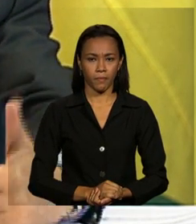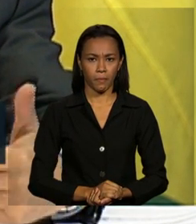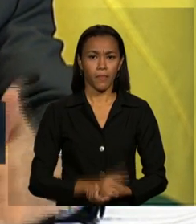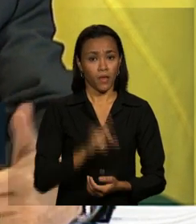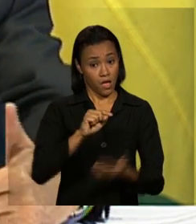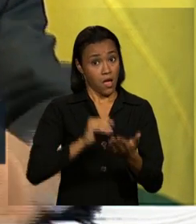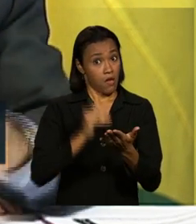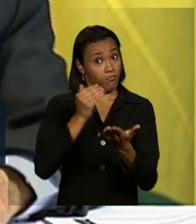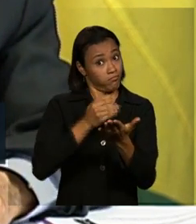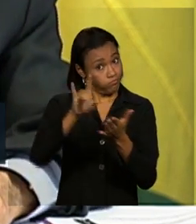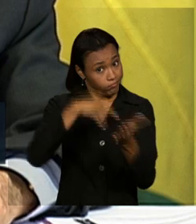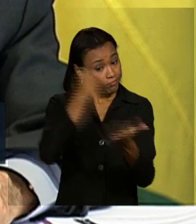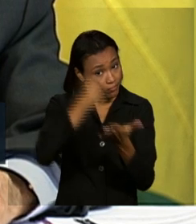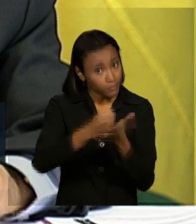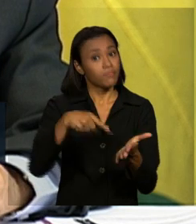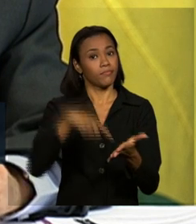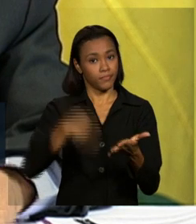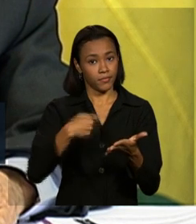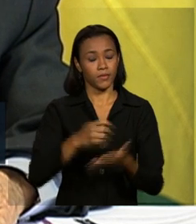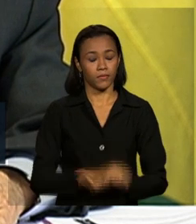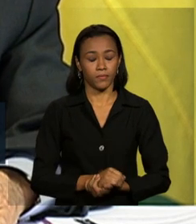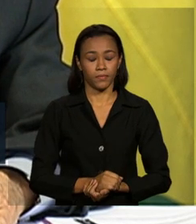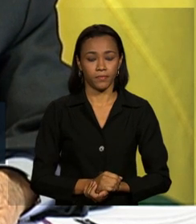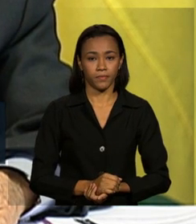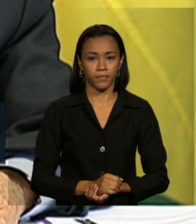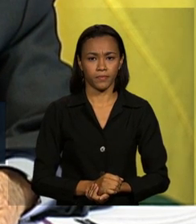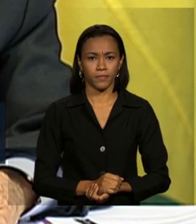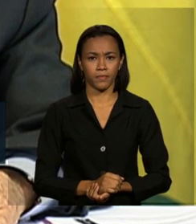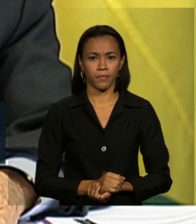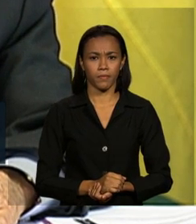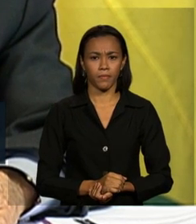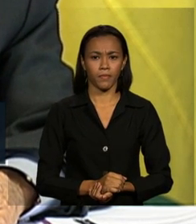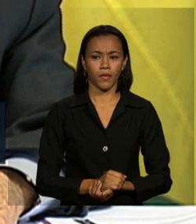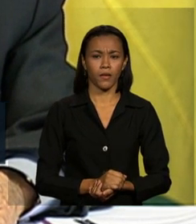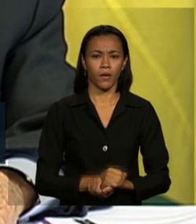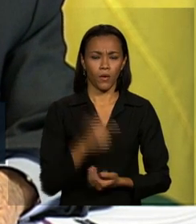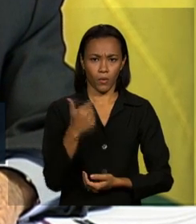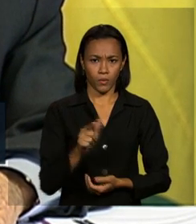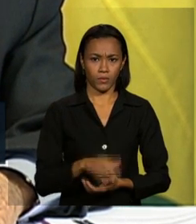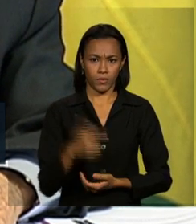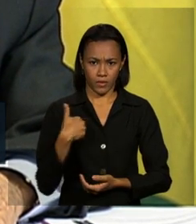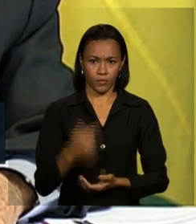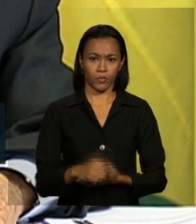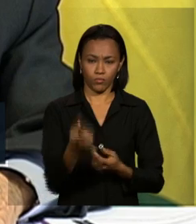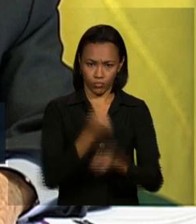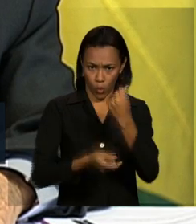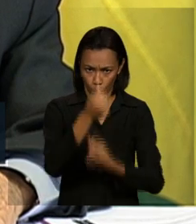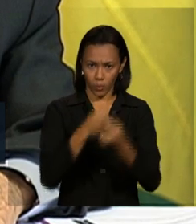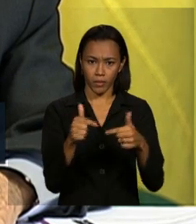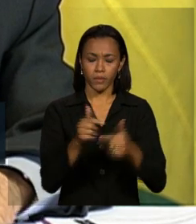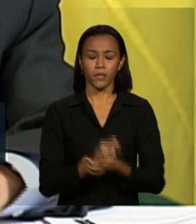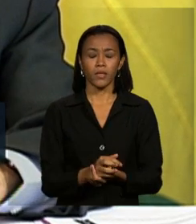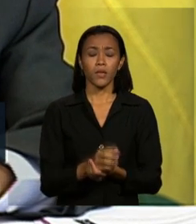os contratos assinados eh Ministro eh sobre aqui Rui Barata do Brasil econômico só queria um